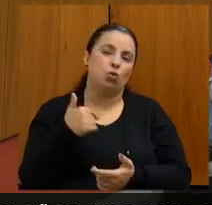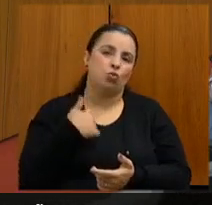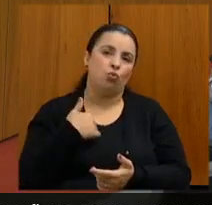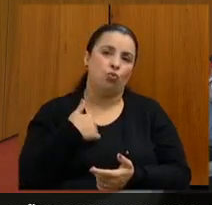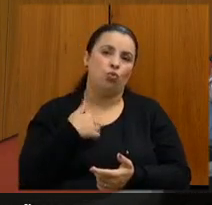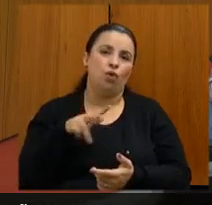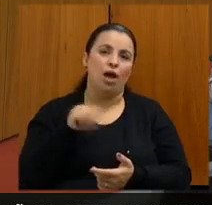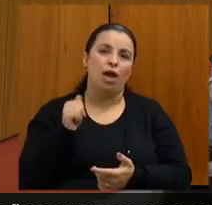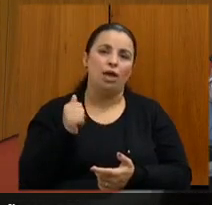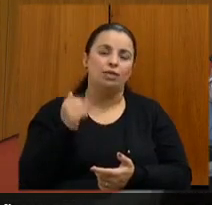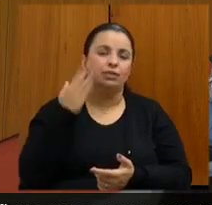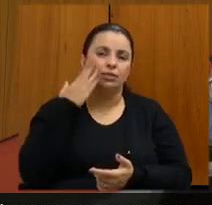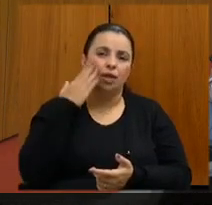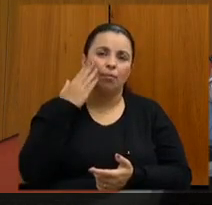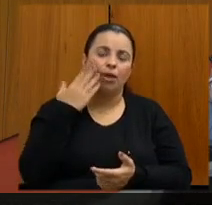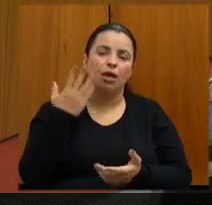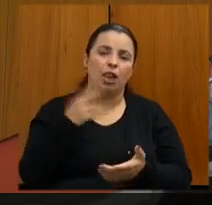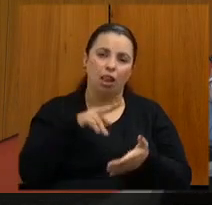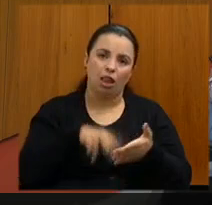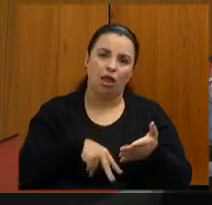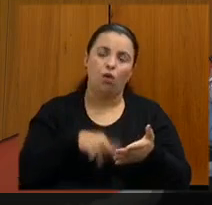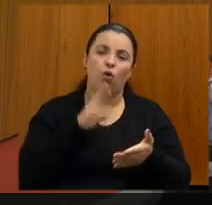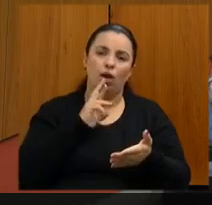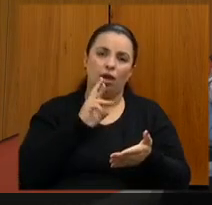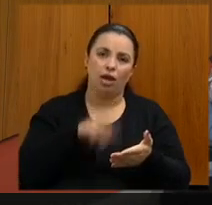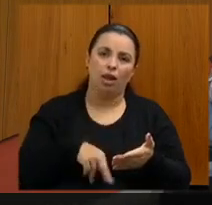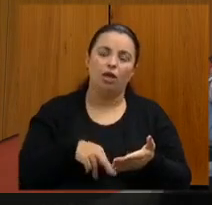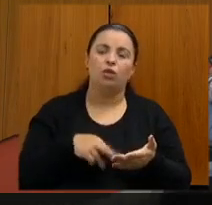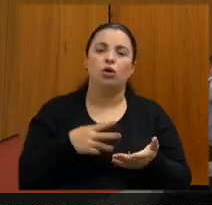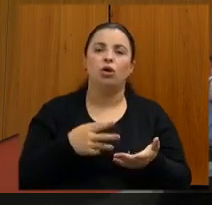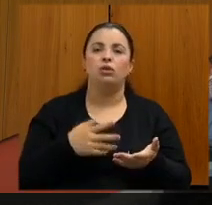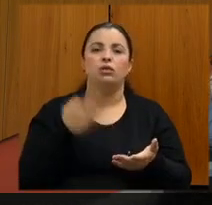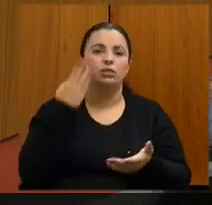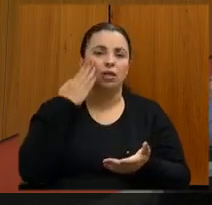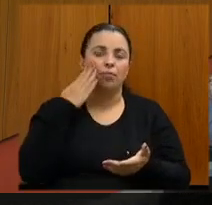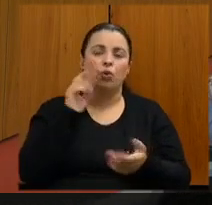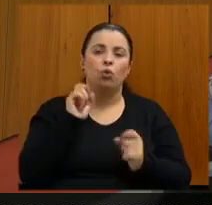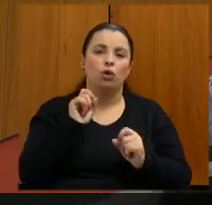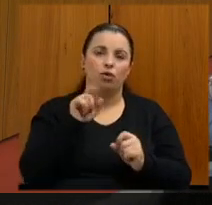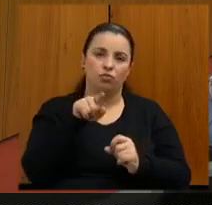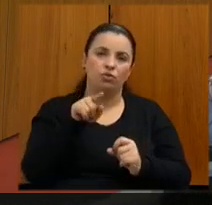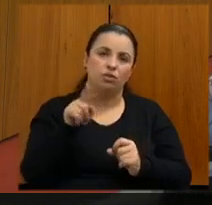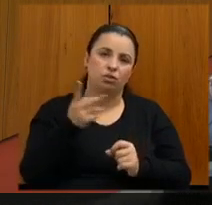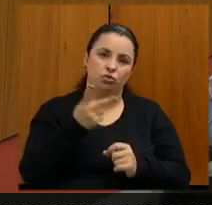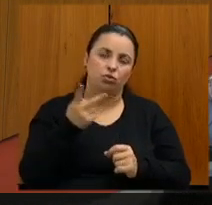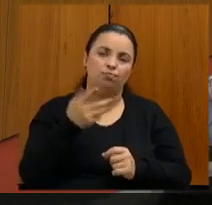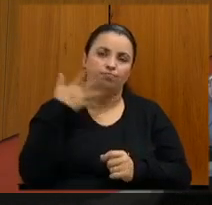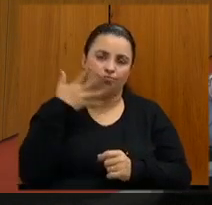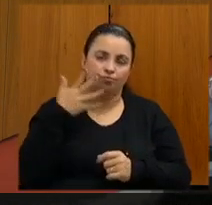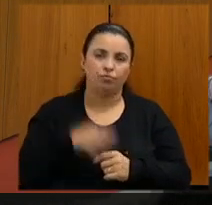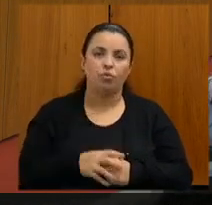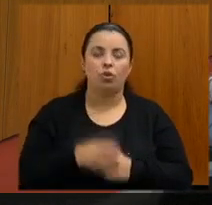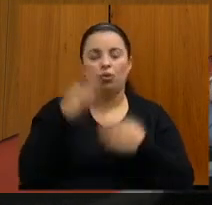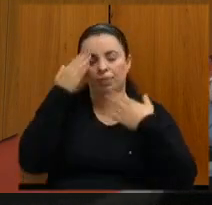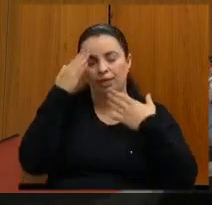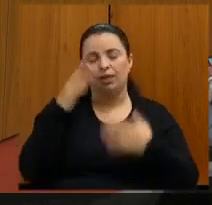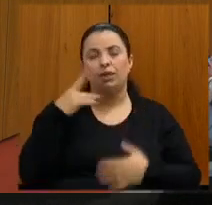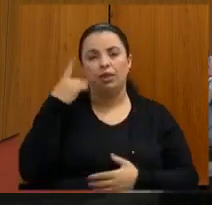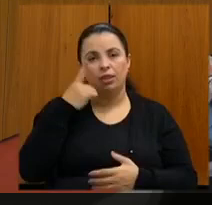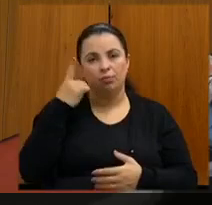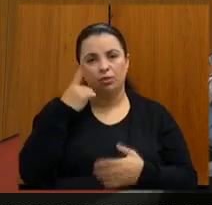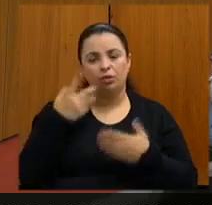através de um relatório na própria rede do que vou colocar por vocês obrigado Deputado pelo